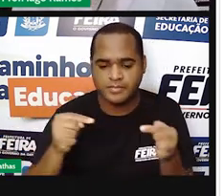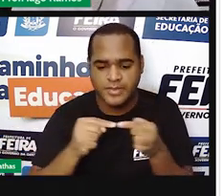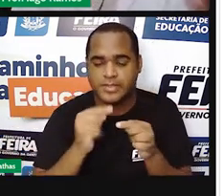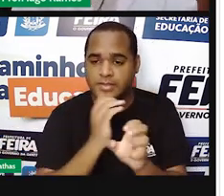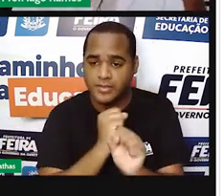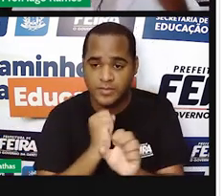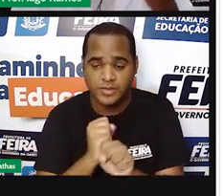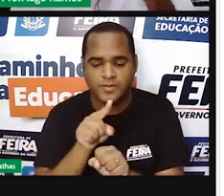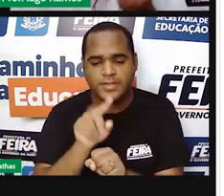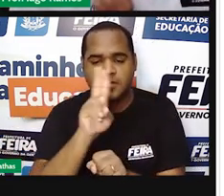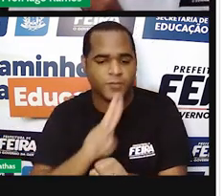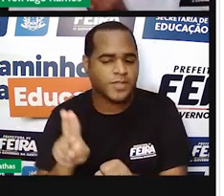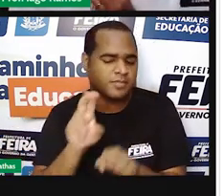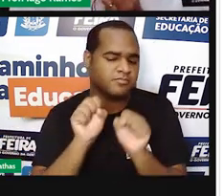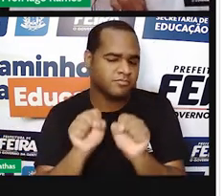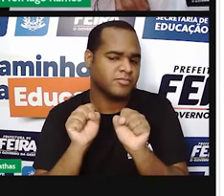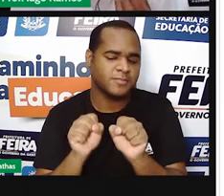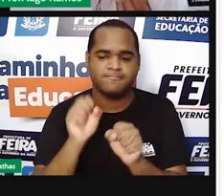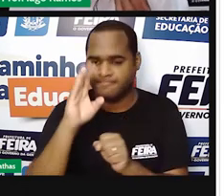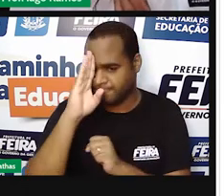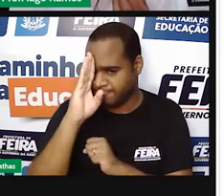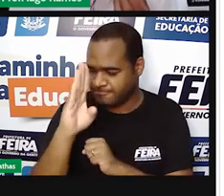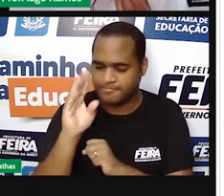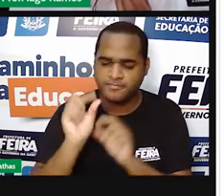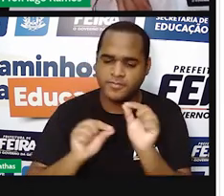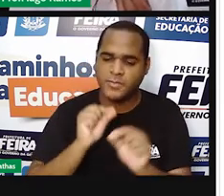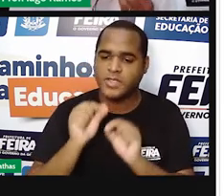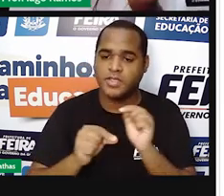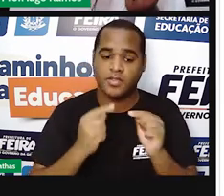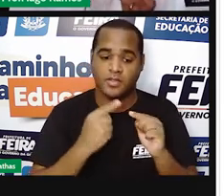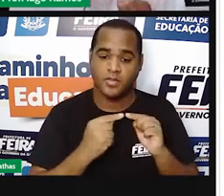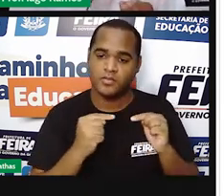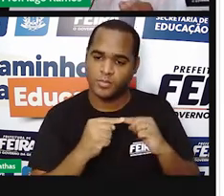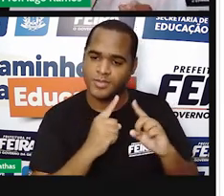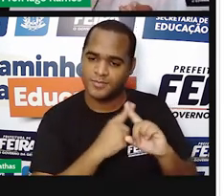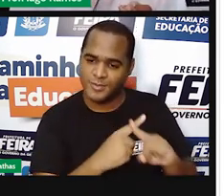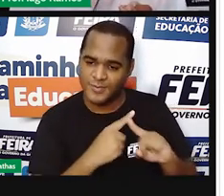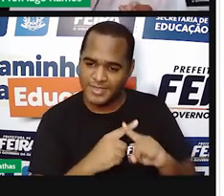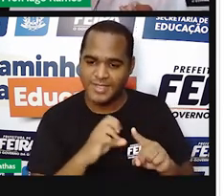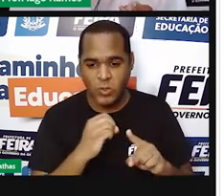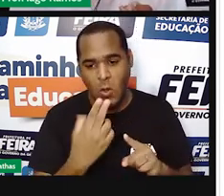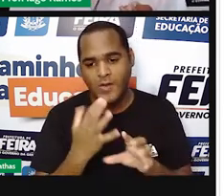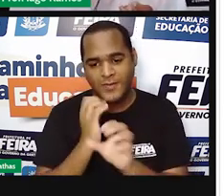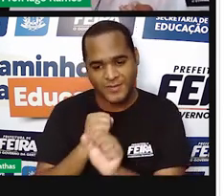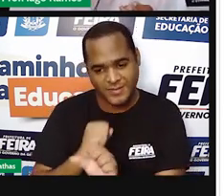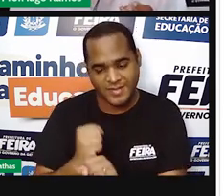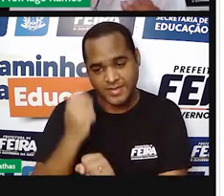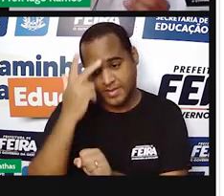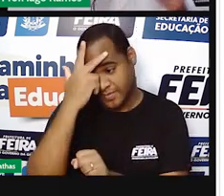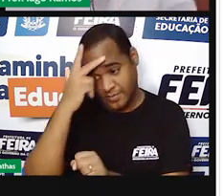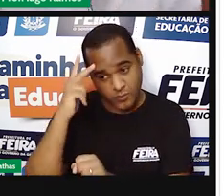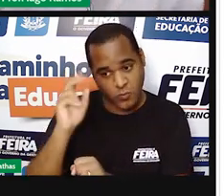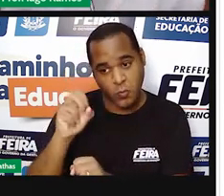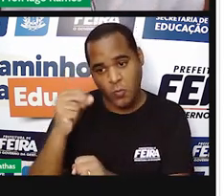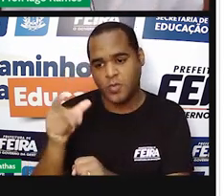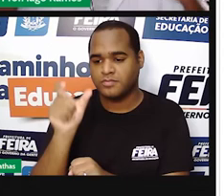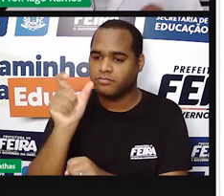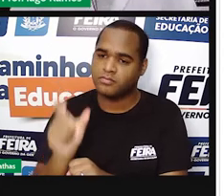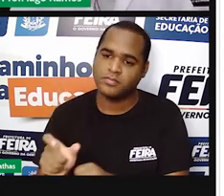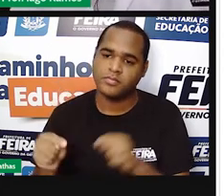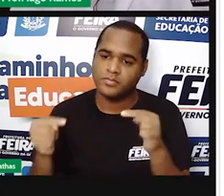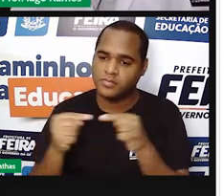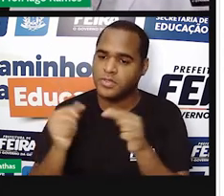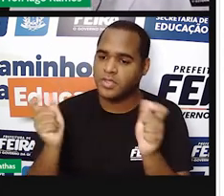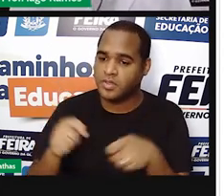Contagem você pode usar esse princípio que é só pegar e multiplicar a quantidade de opções de uma